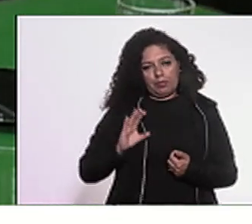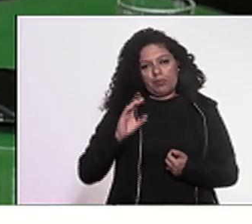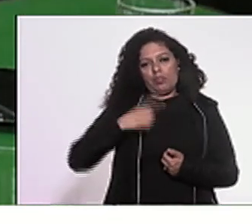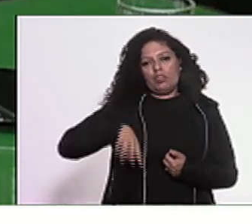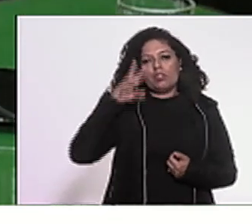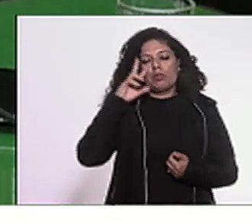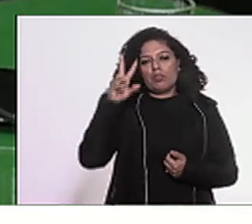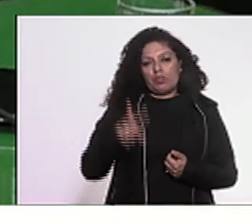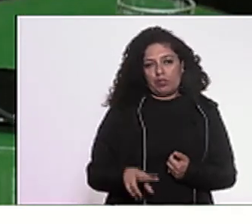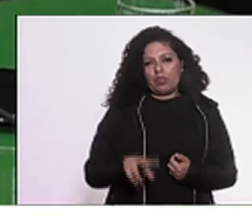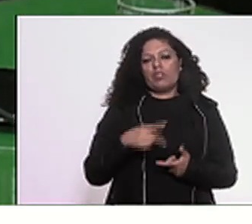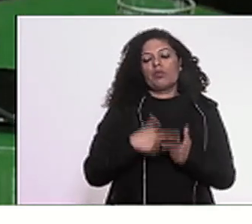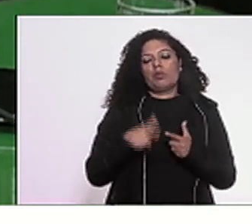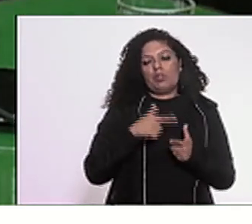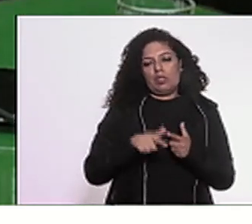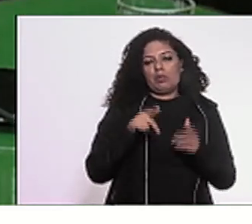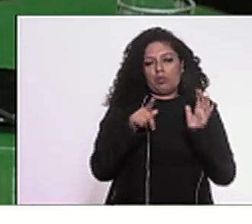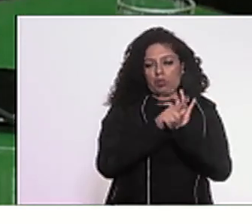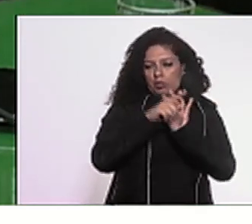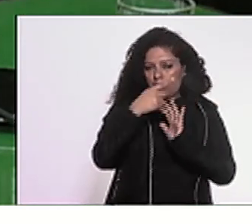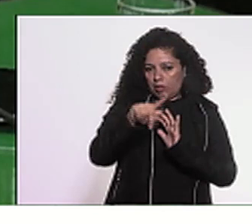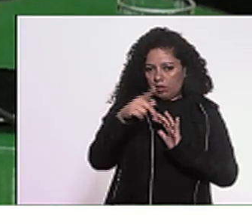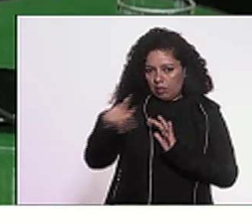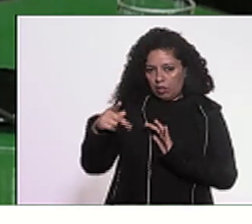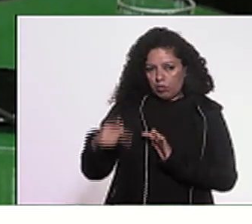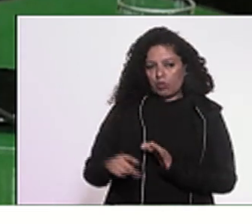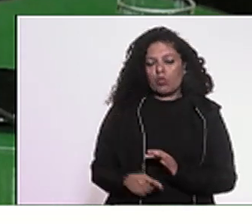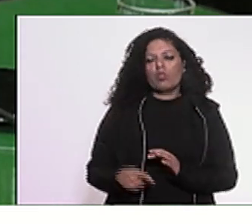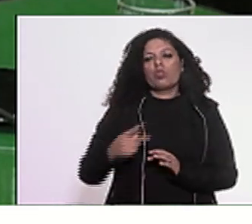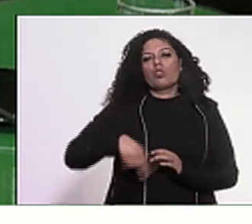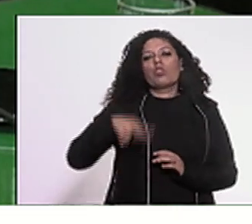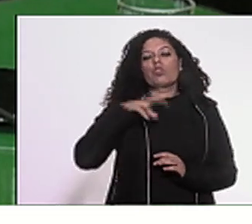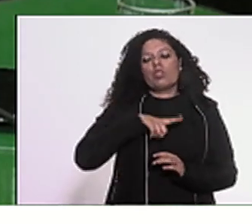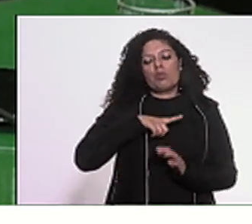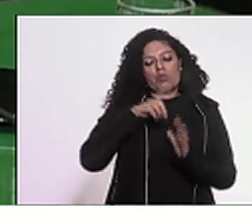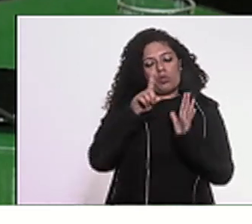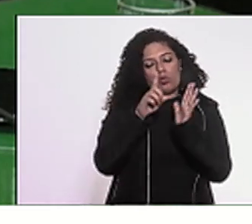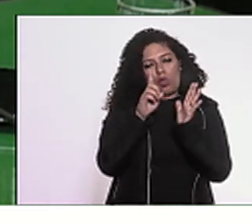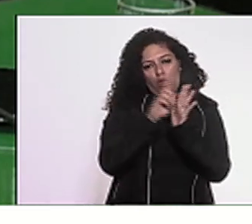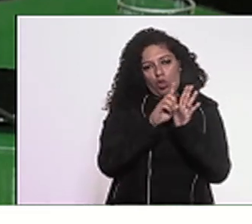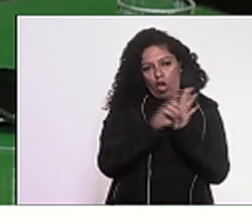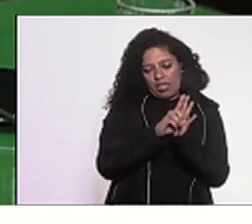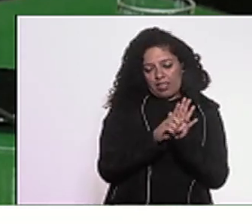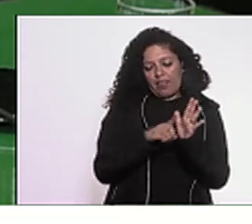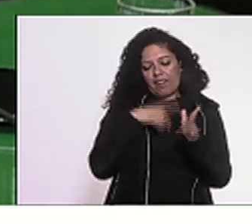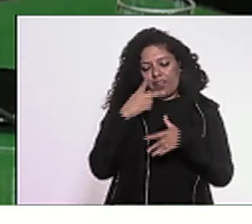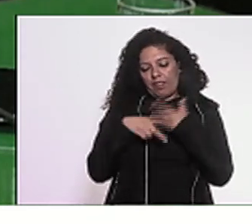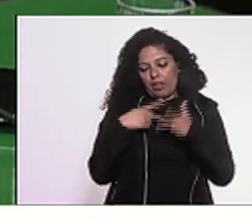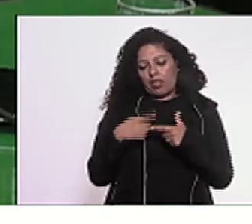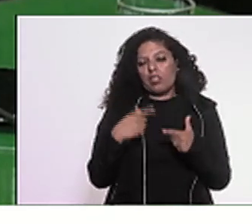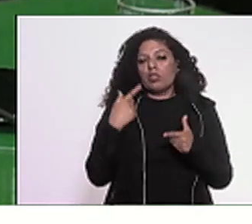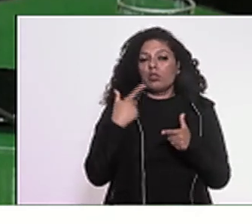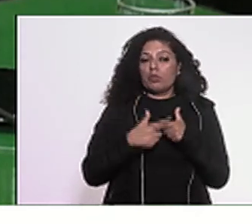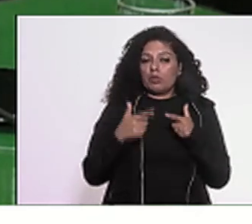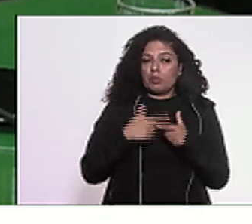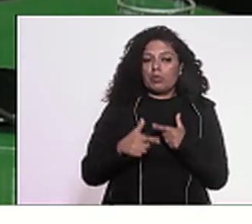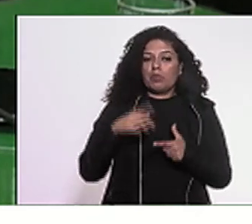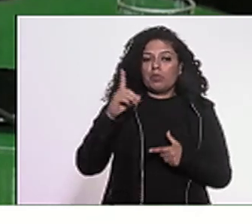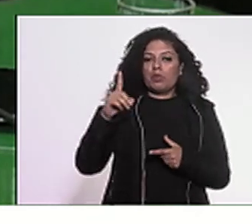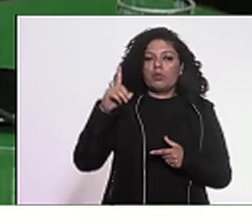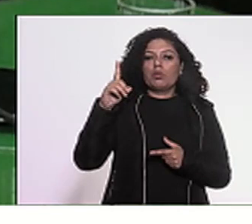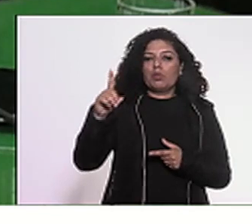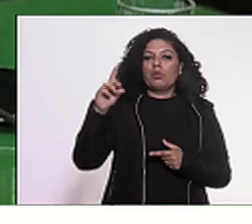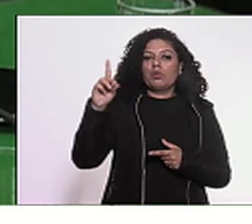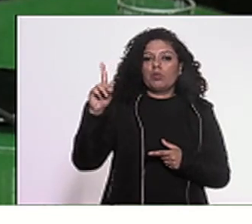vem acompanhando o caso de vocês, né? Já recebemos vários documentos em relação à situação dos servidores do DR.